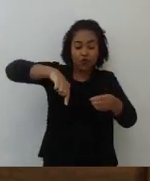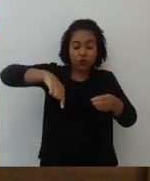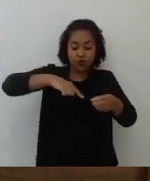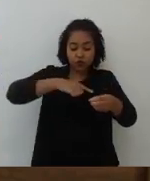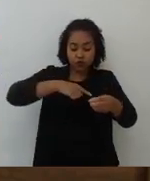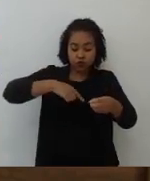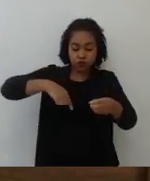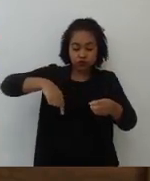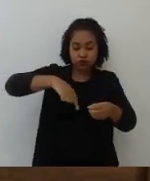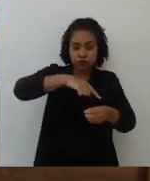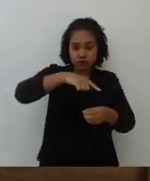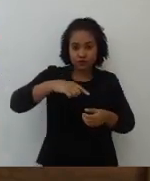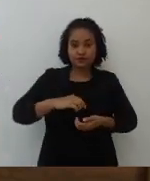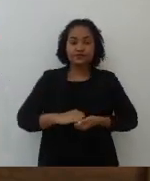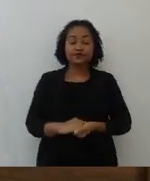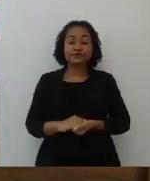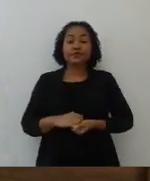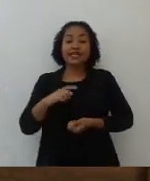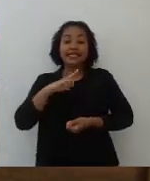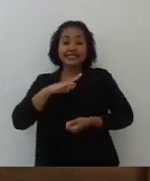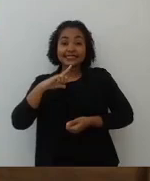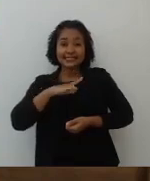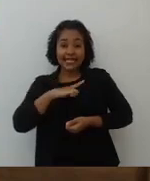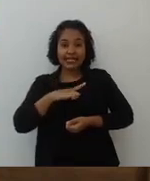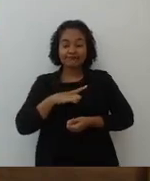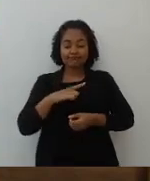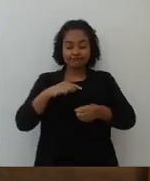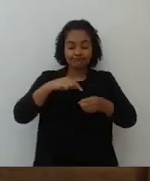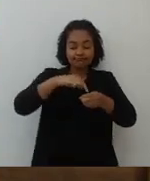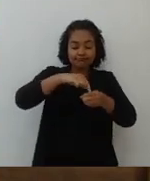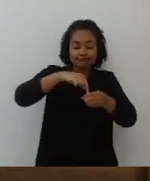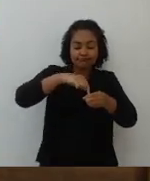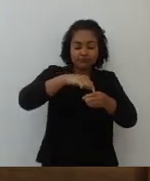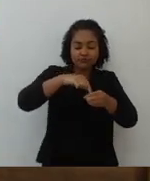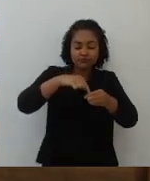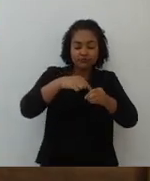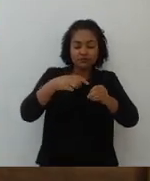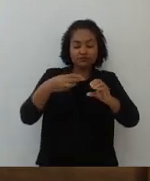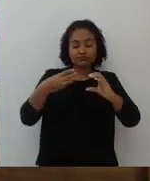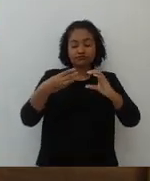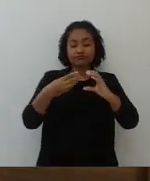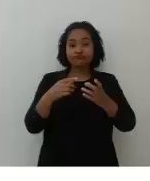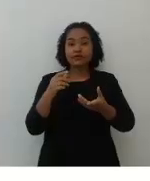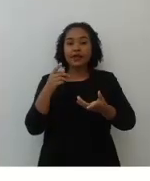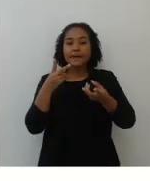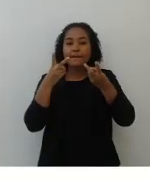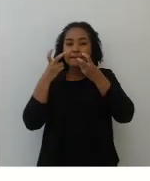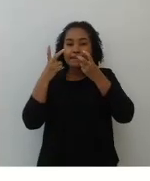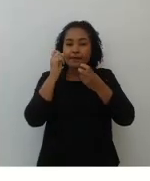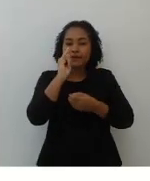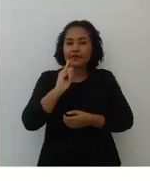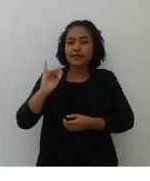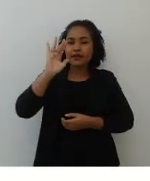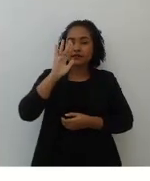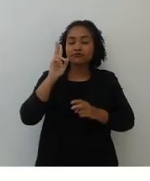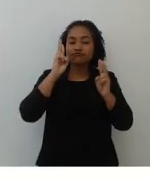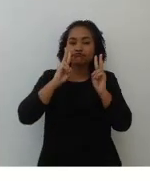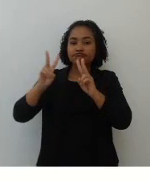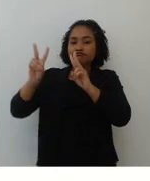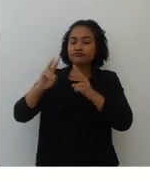parte externa de uma célula, e o citoplasma é a parte interna. Vocês podem perceber aí na figura, pode dar uma olhadinha no